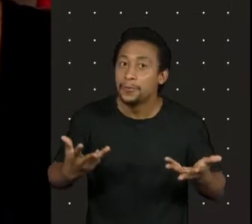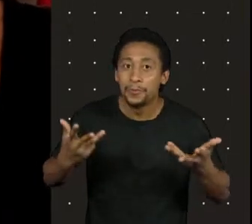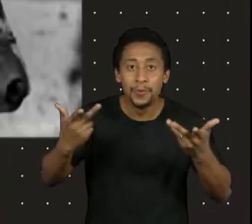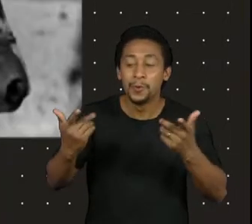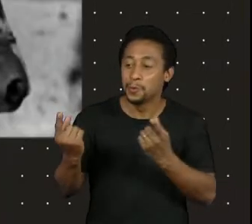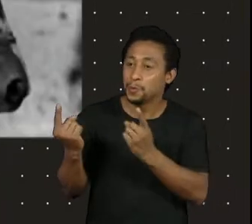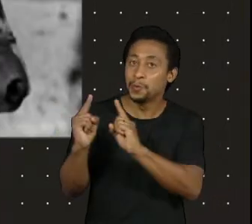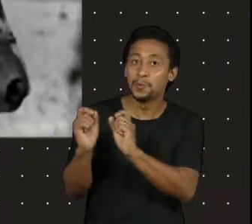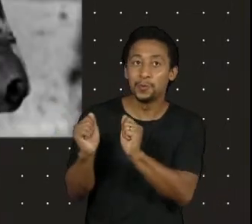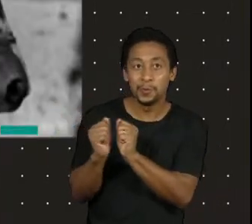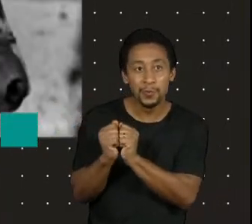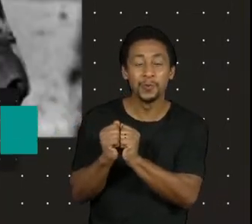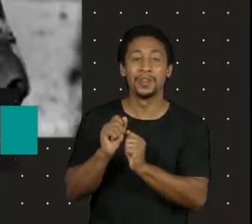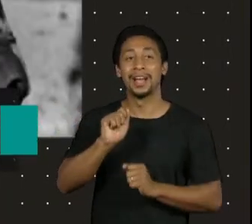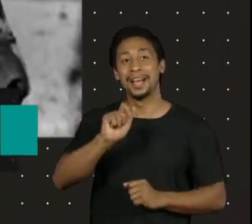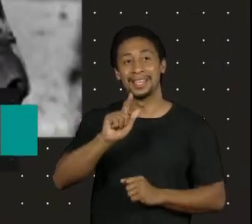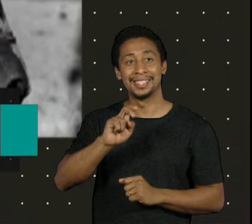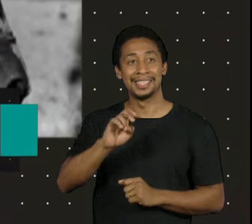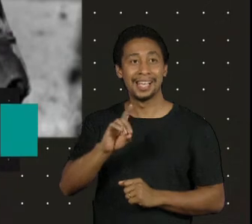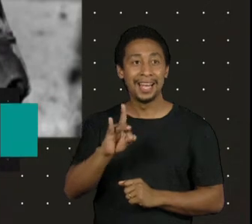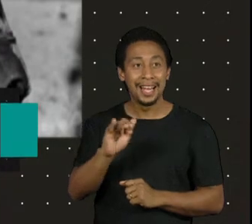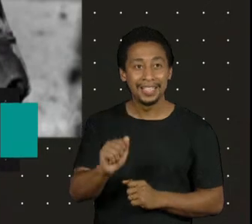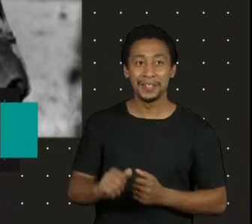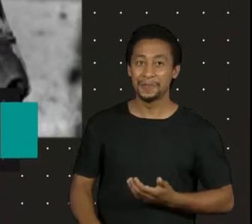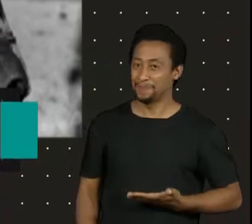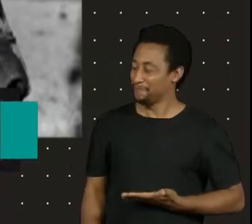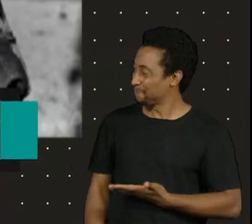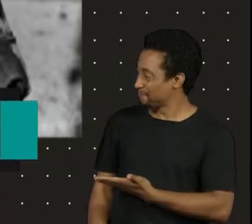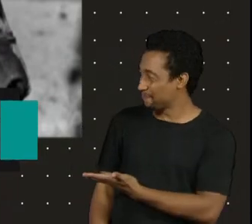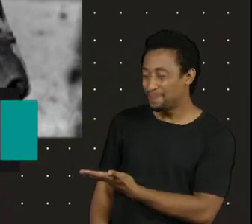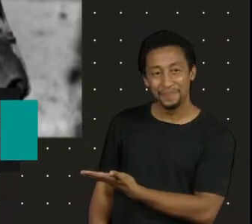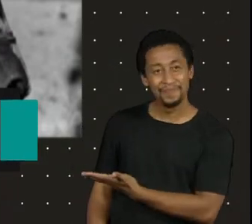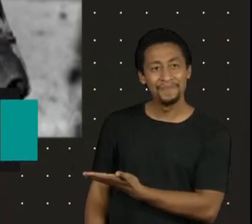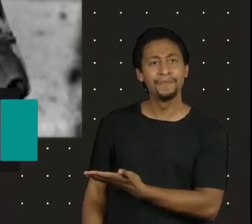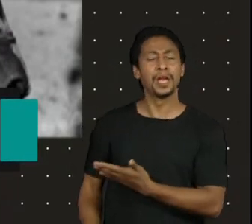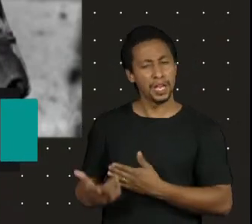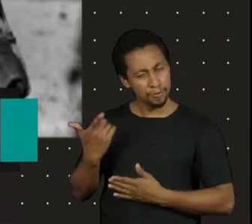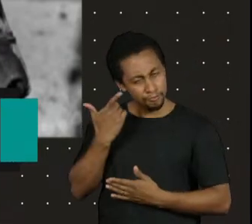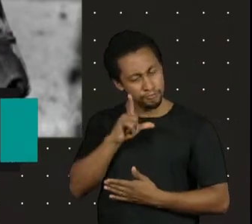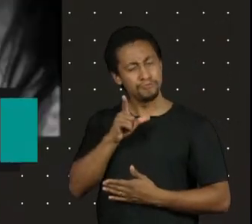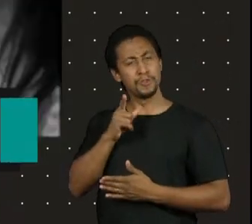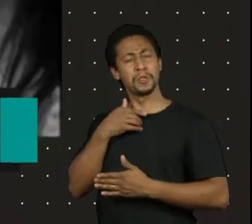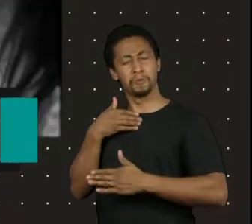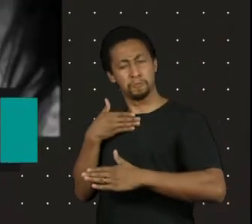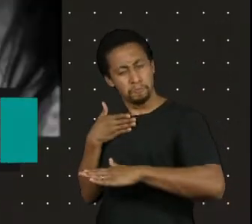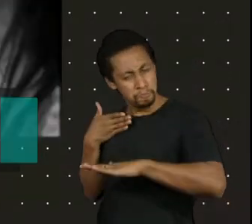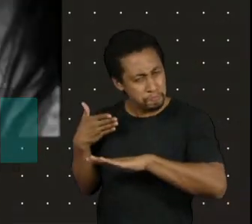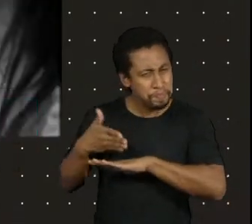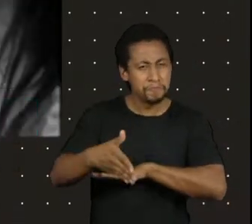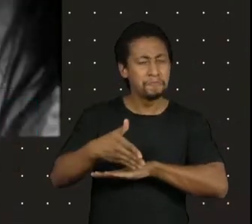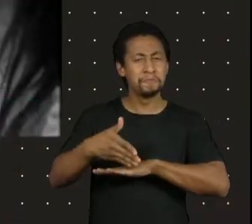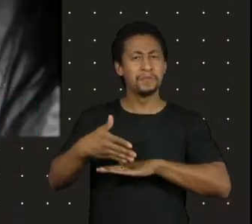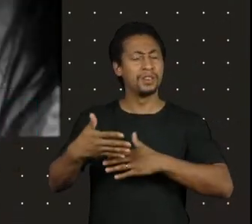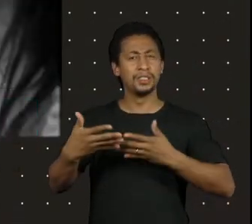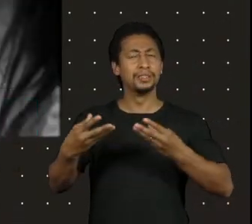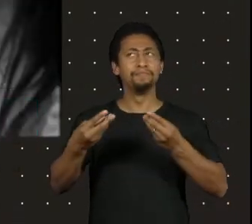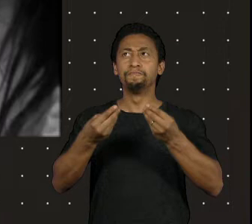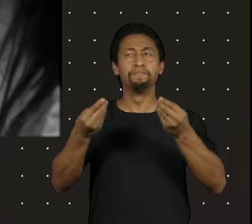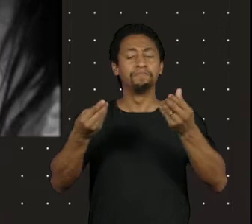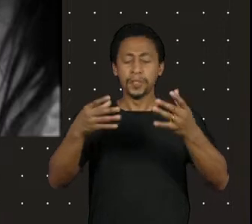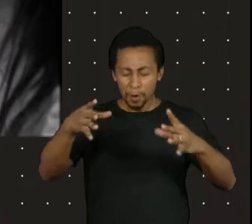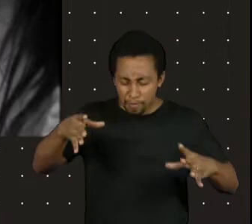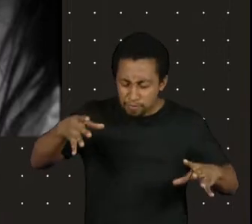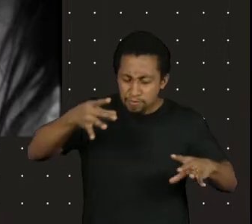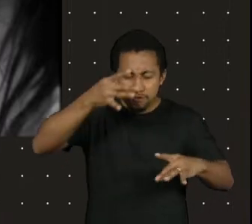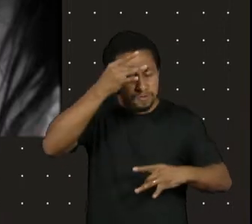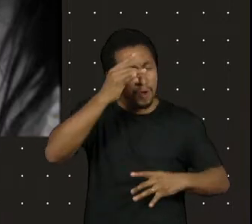fez, entrando naquele universo cru, né? Naquele universo duro para uma mulher